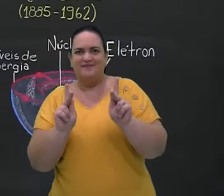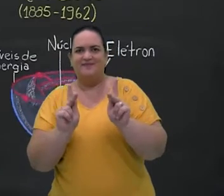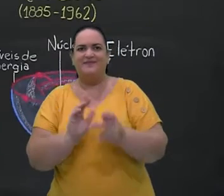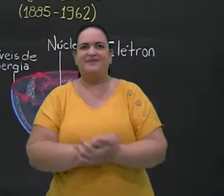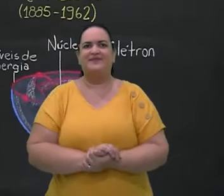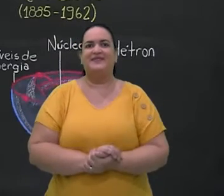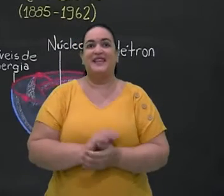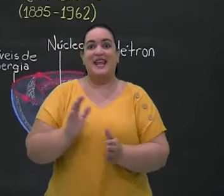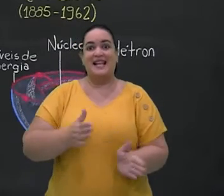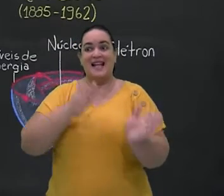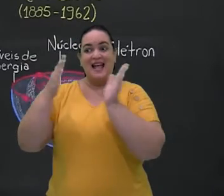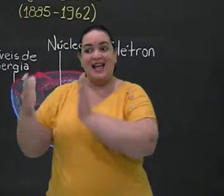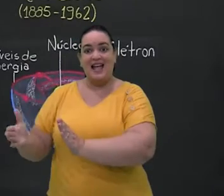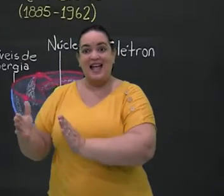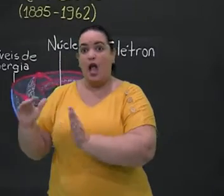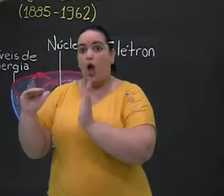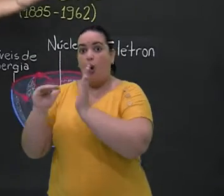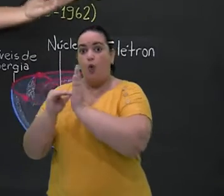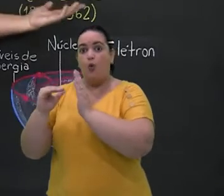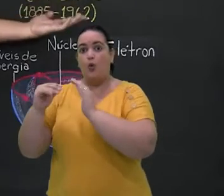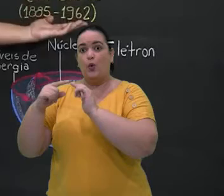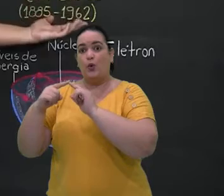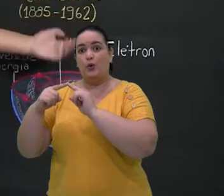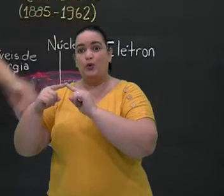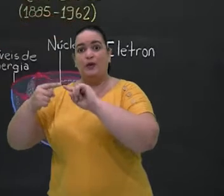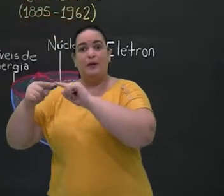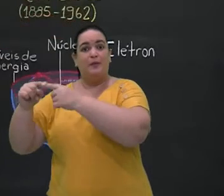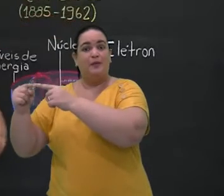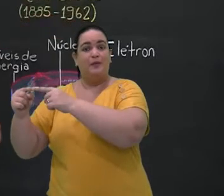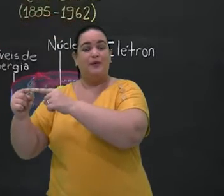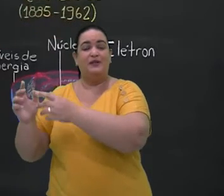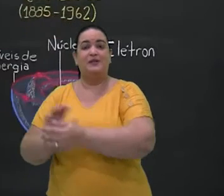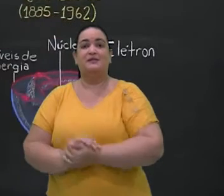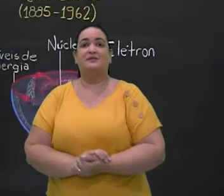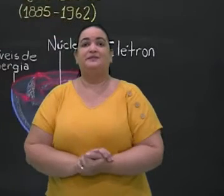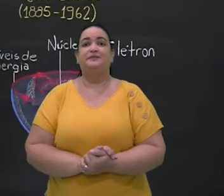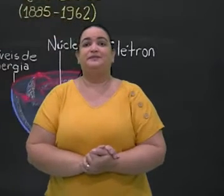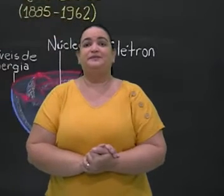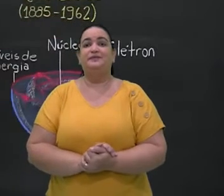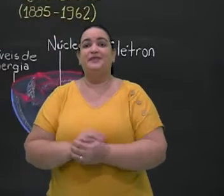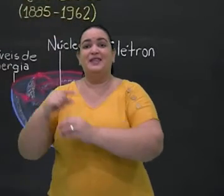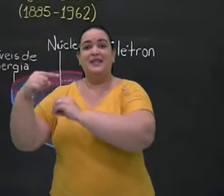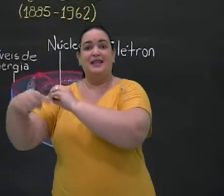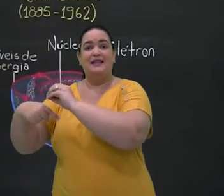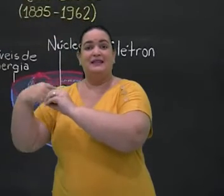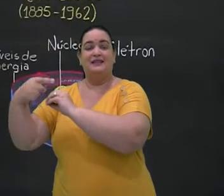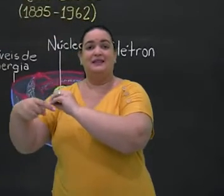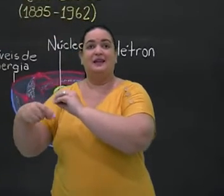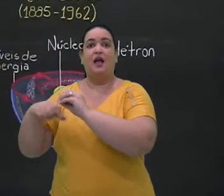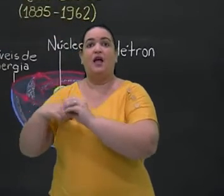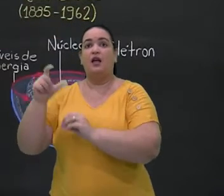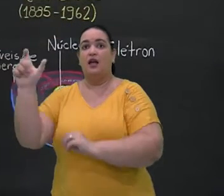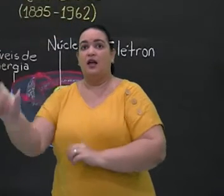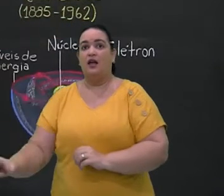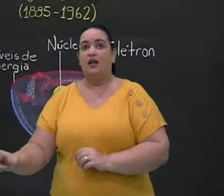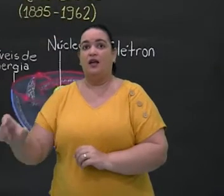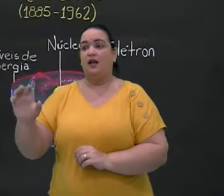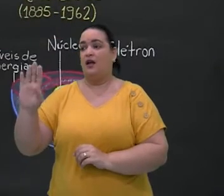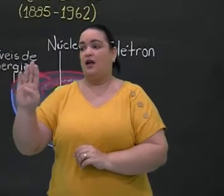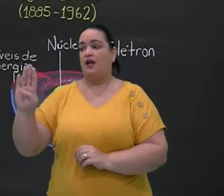Tudo bem? E para a gente finalizar a evolução dos modelos atômicos, eu tenho Niels